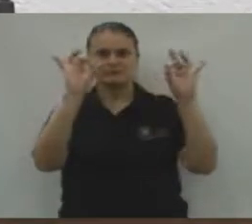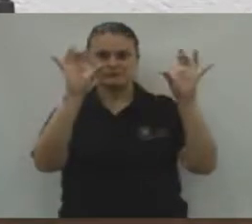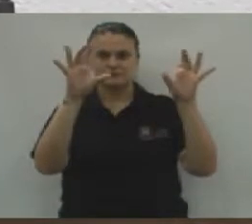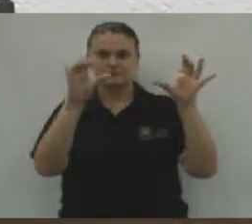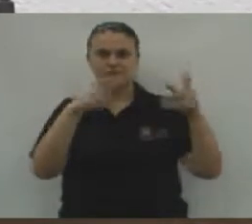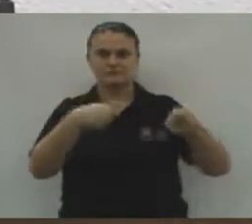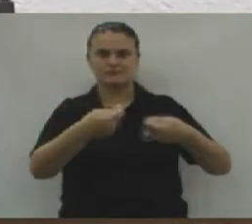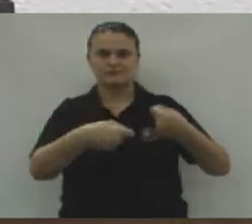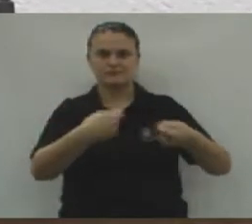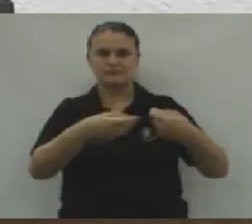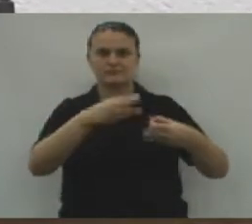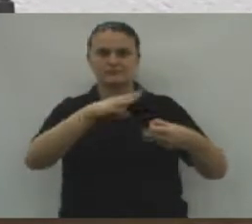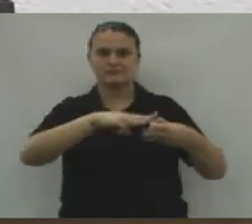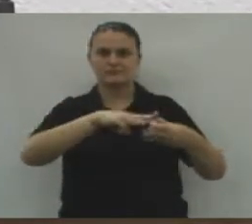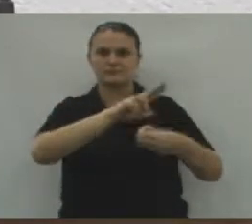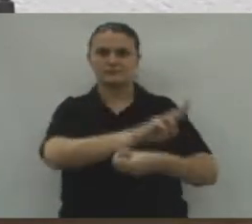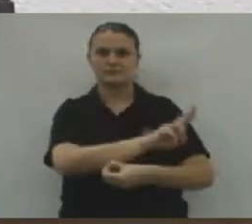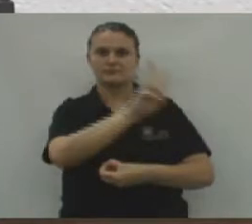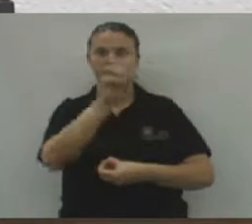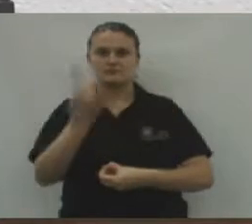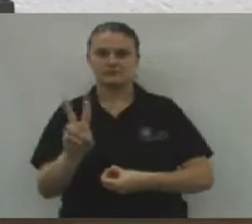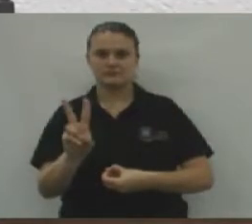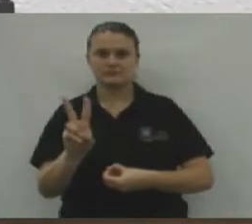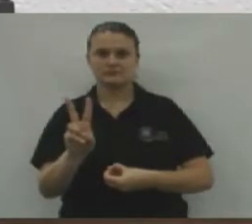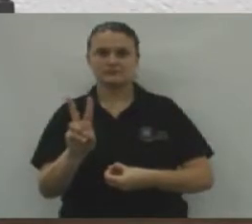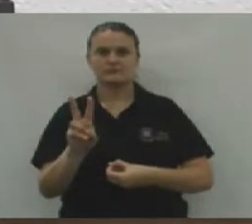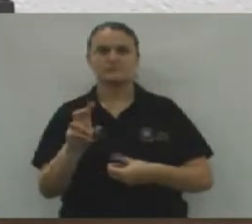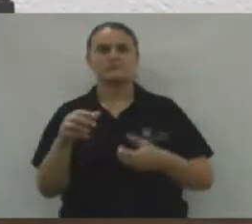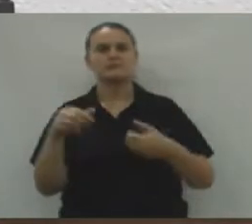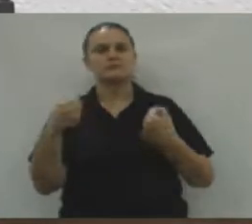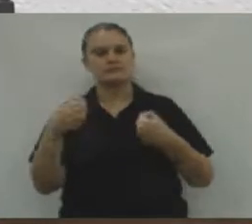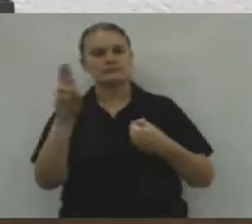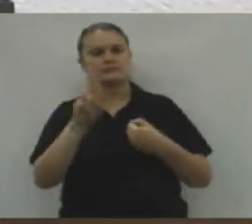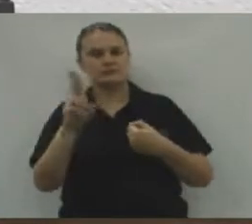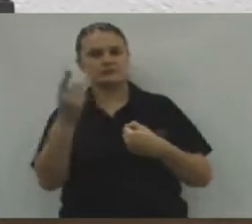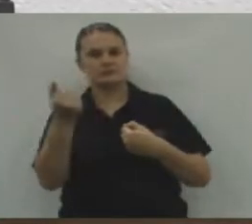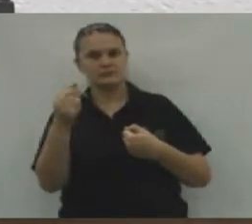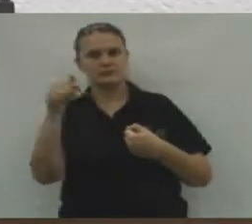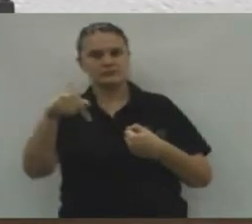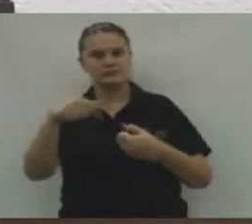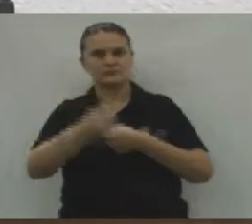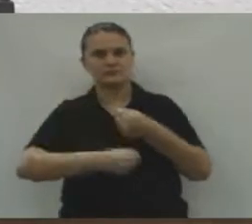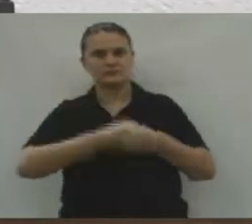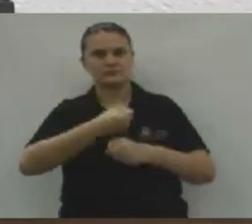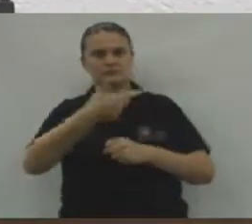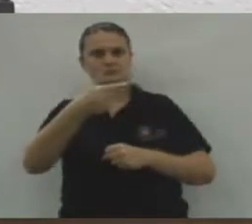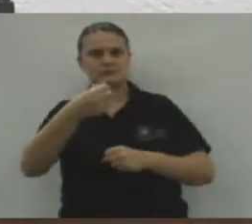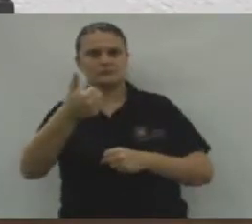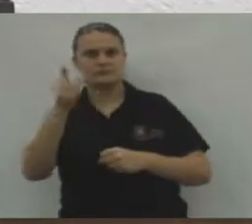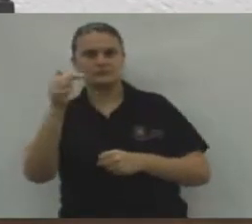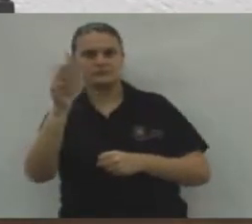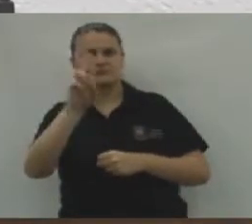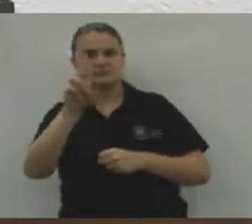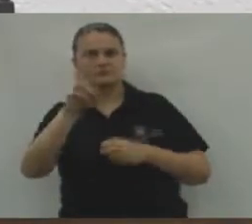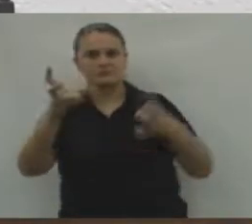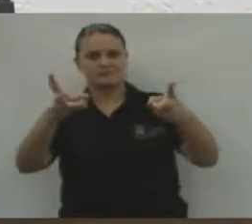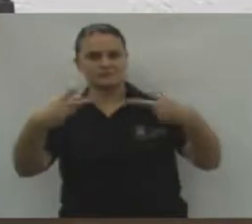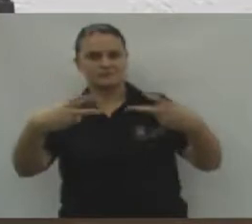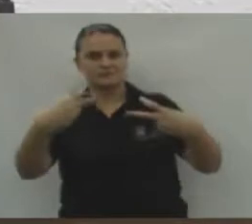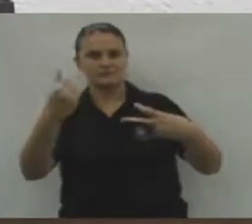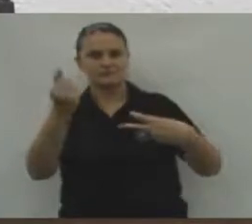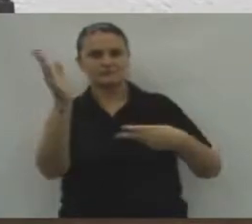no orçamento do município de União da Vitória para o exercício de 2017 com recursos provenientes